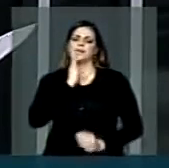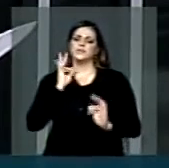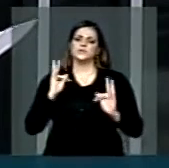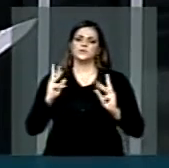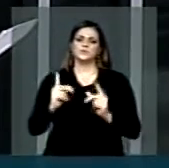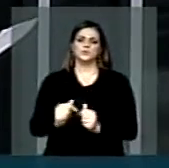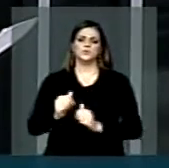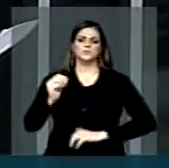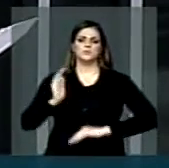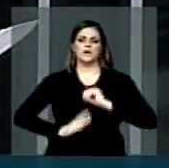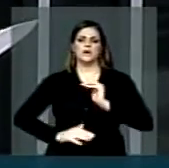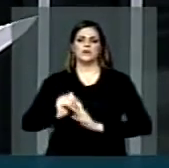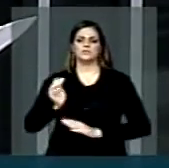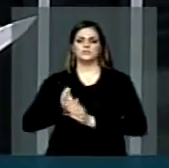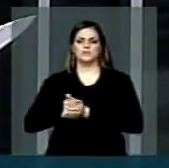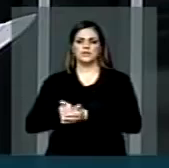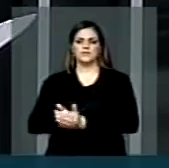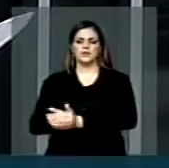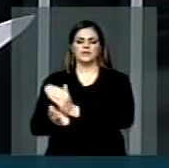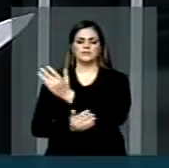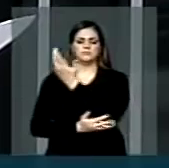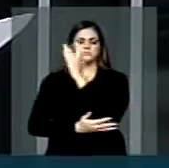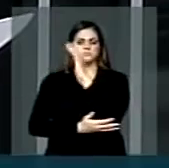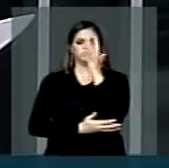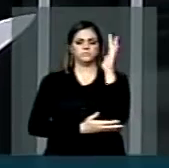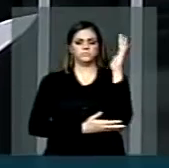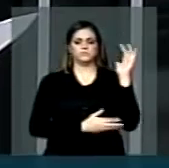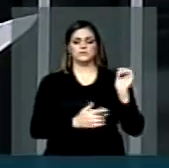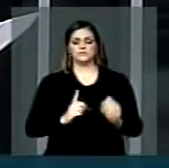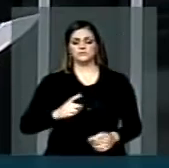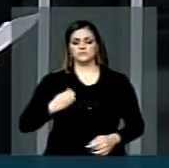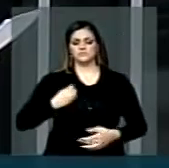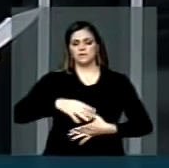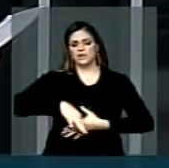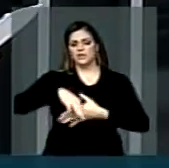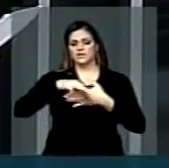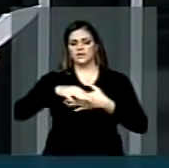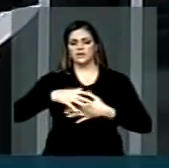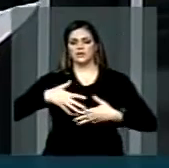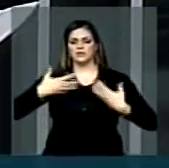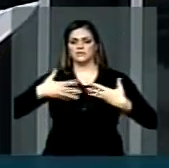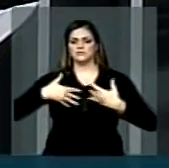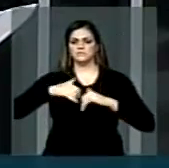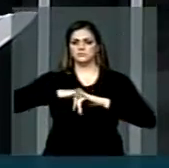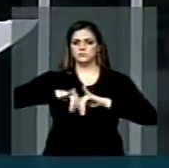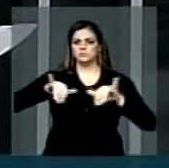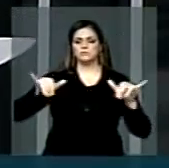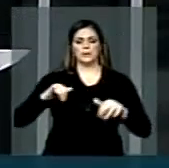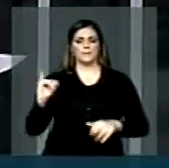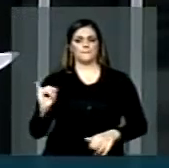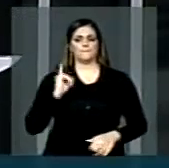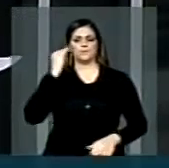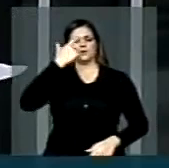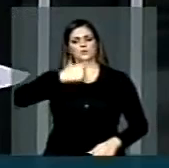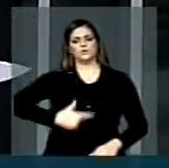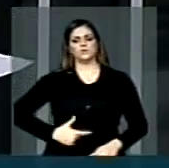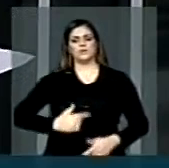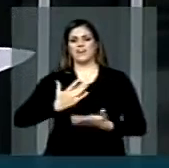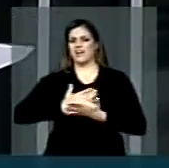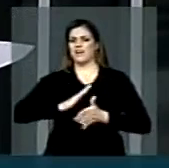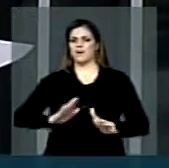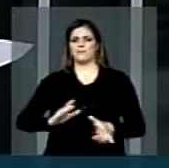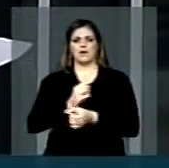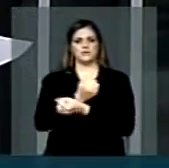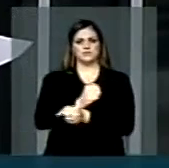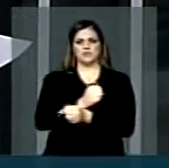práticas de navegação e meio ambiente e sua vocação e espírito de liderança para desempenhar um papel relevante na abolição da